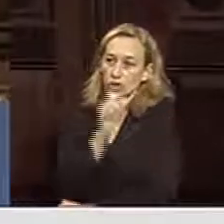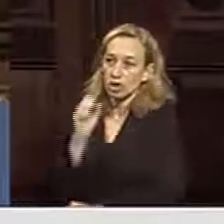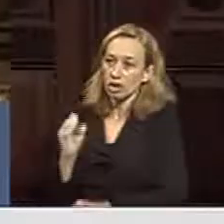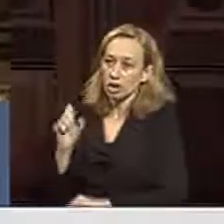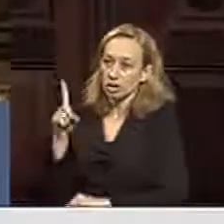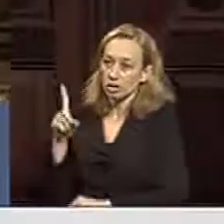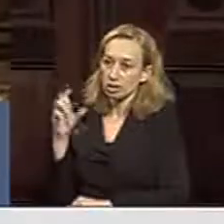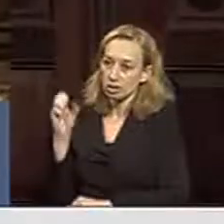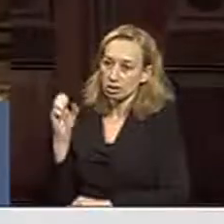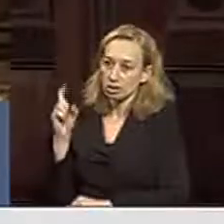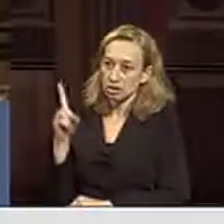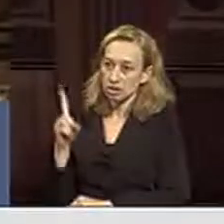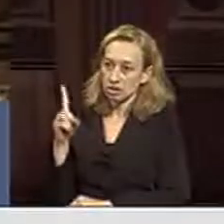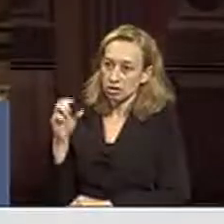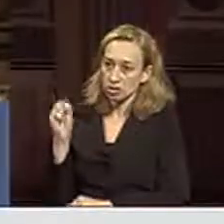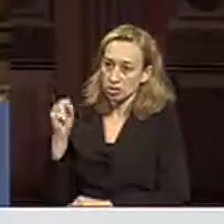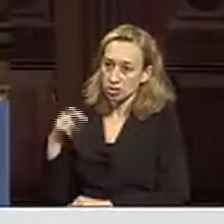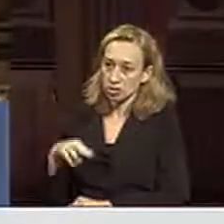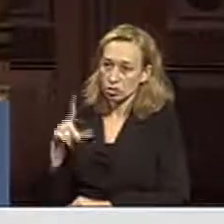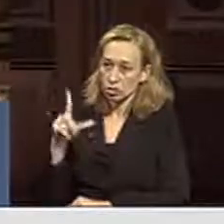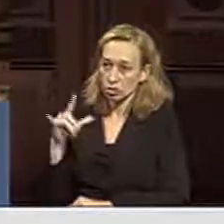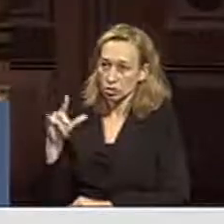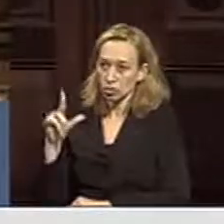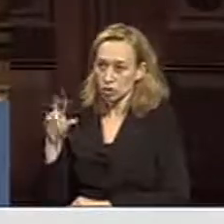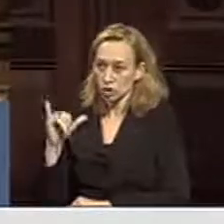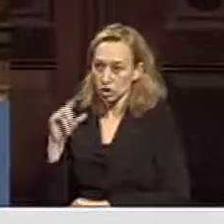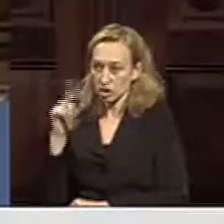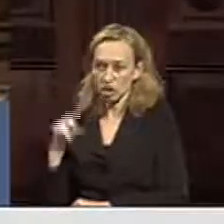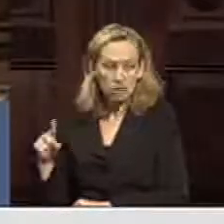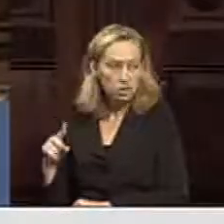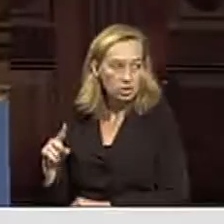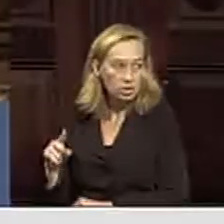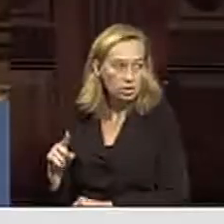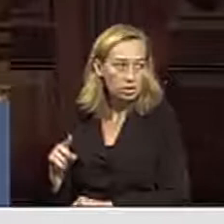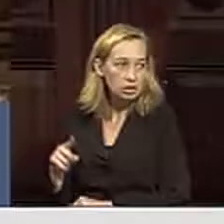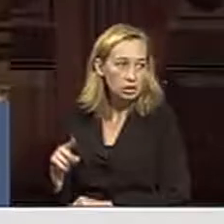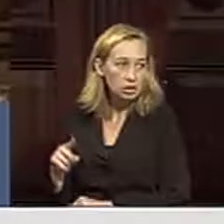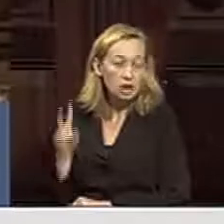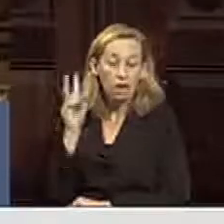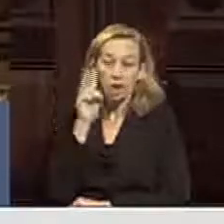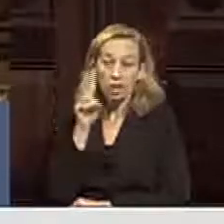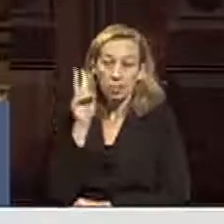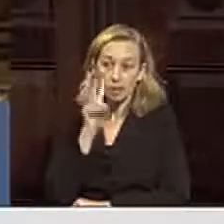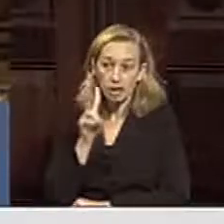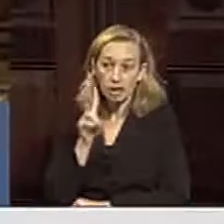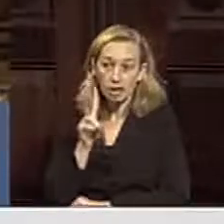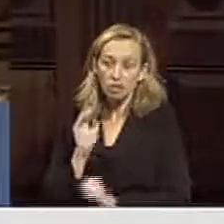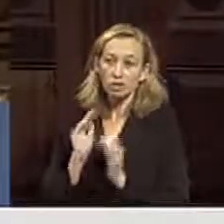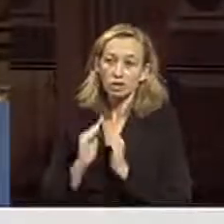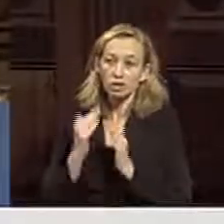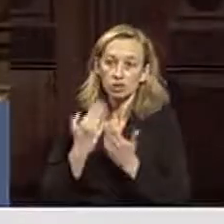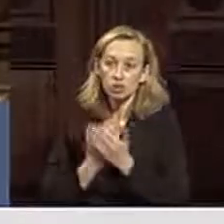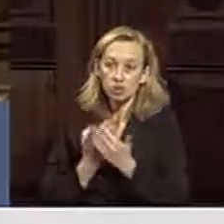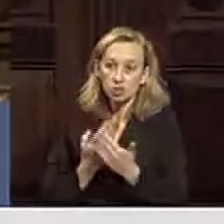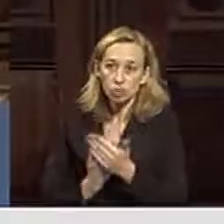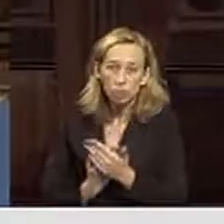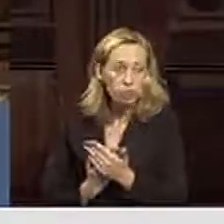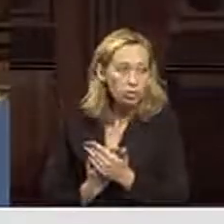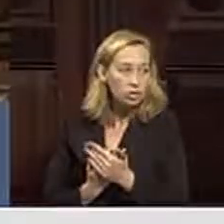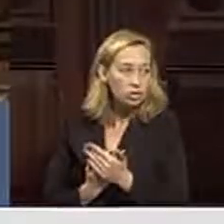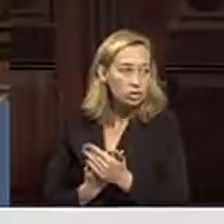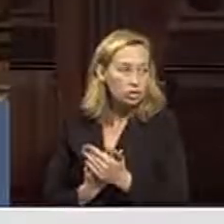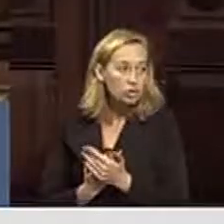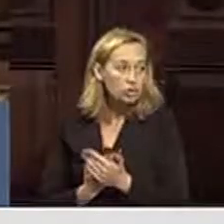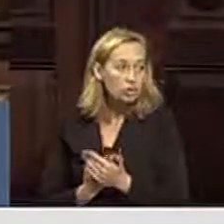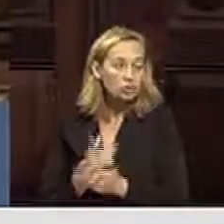anos, que todo dia 28 de março seja lembrado nas escolas como dia